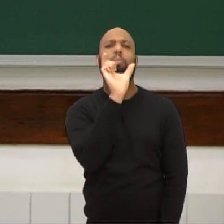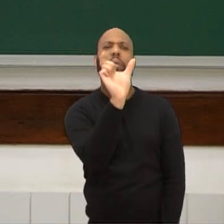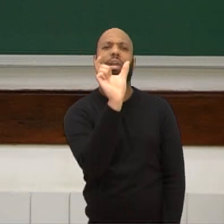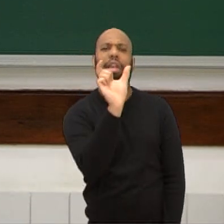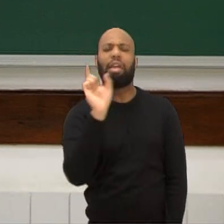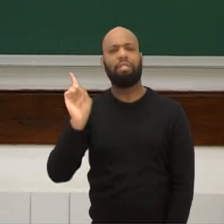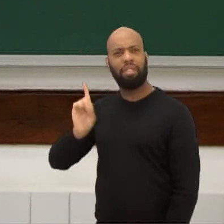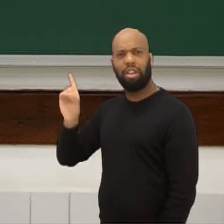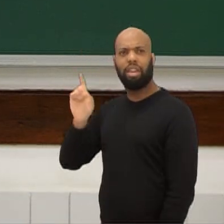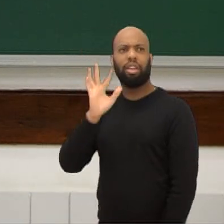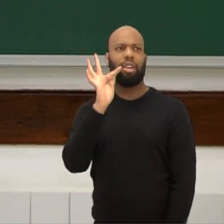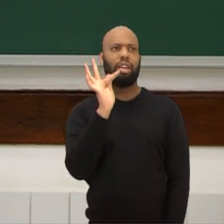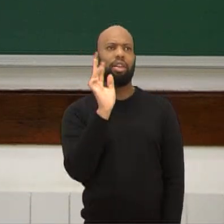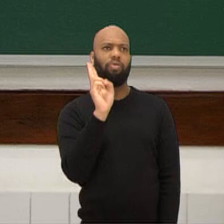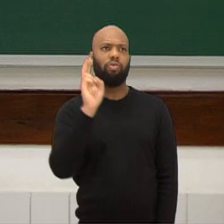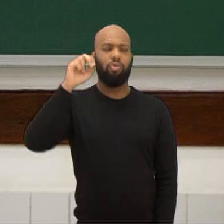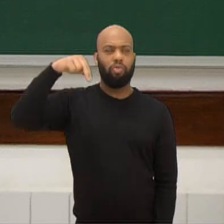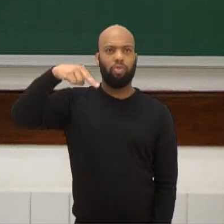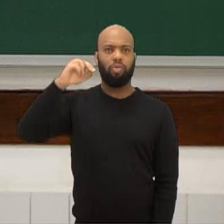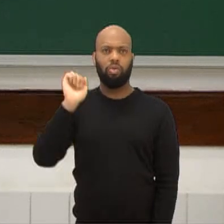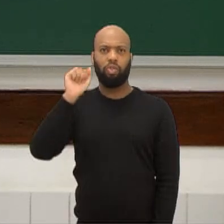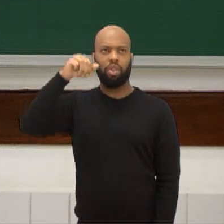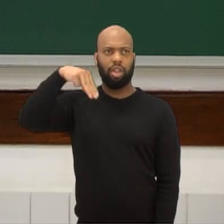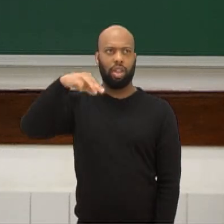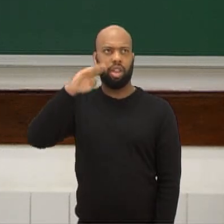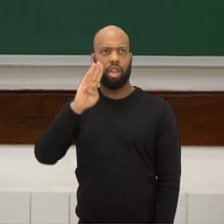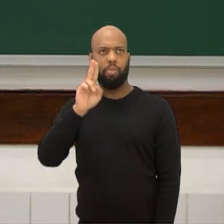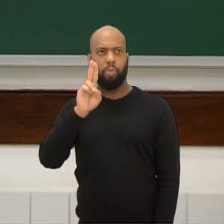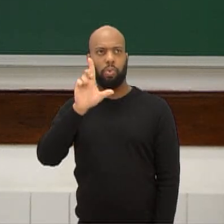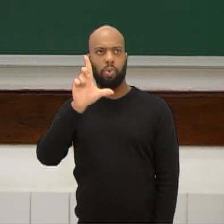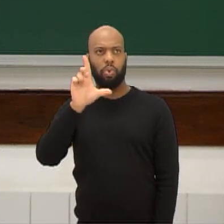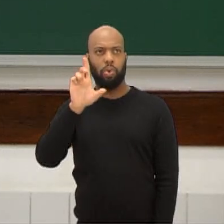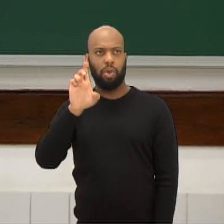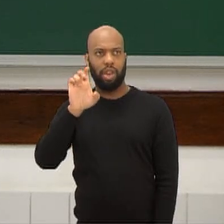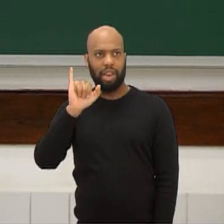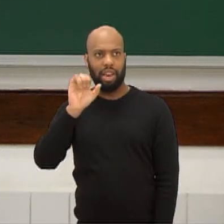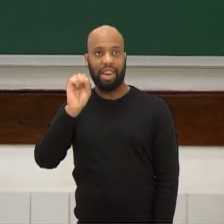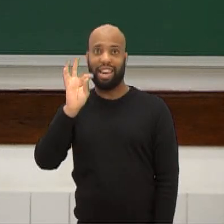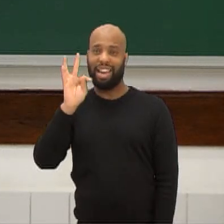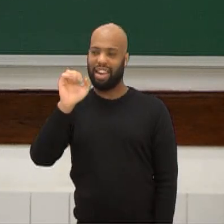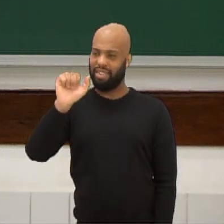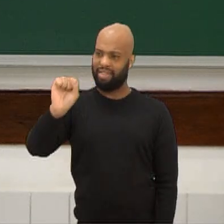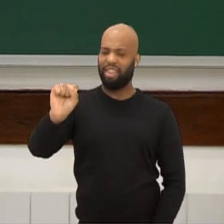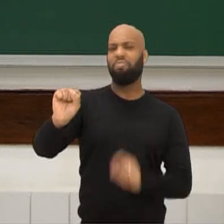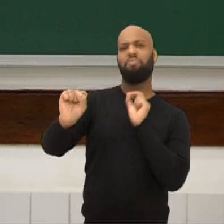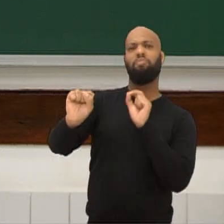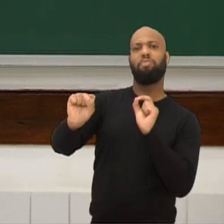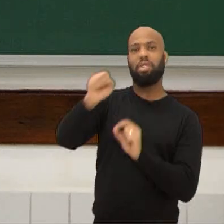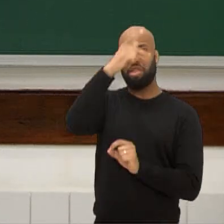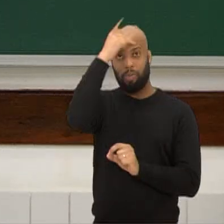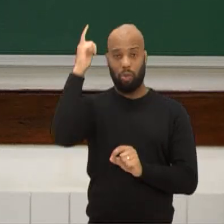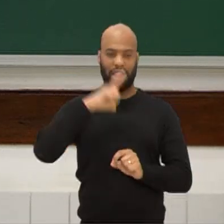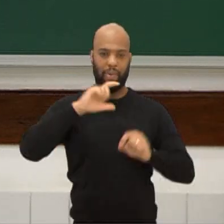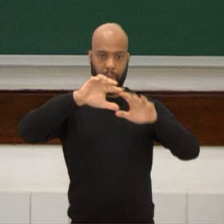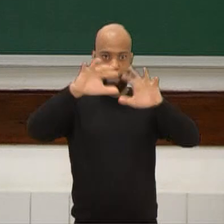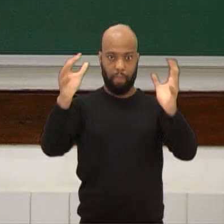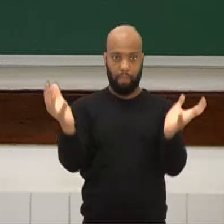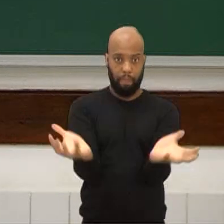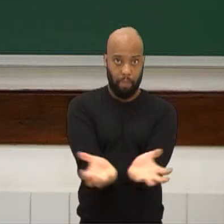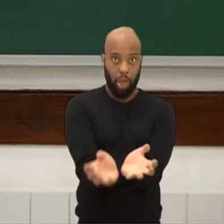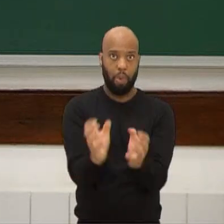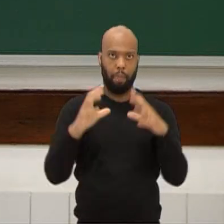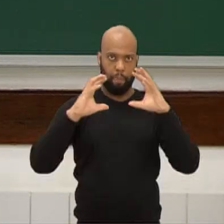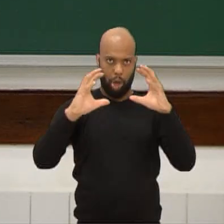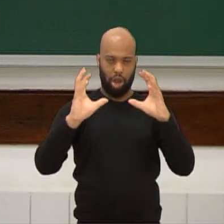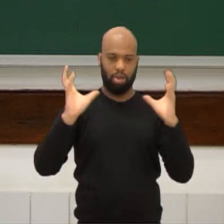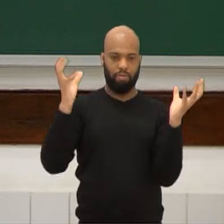funambulistas lá é as pessoas que se equilibram na bola, aquela bola enorme, ele está equilibrado, ou num rolo que parece uma manilha, né? Vai para frente, vai